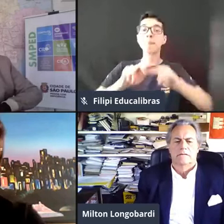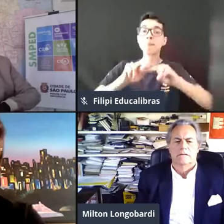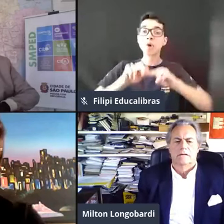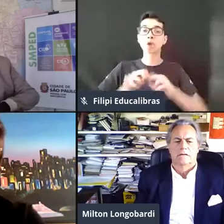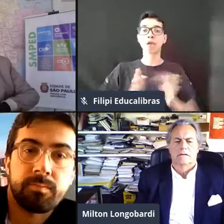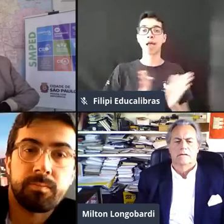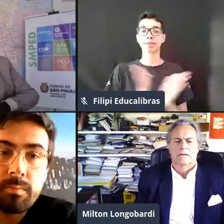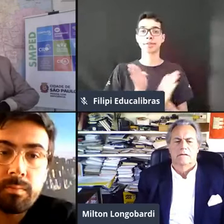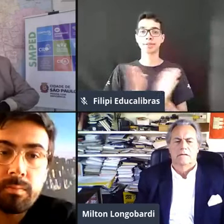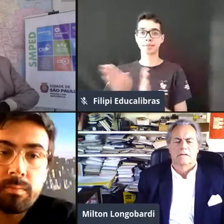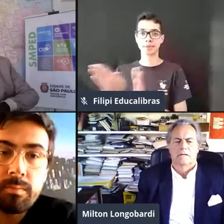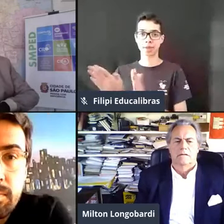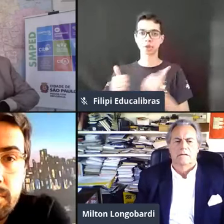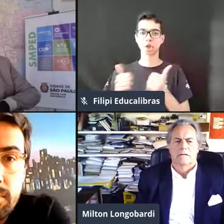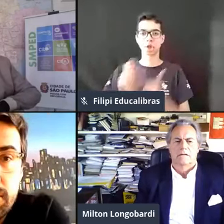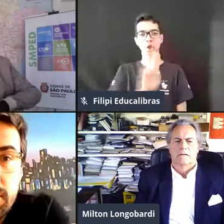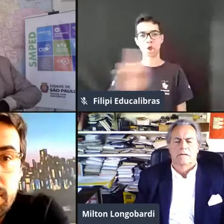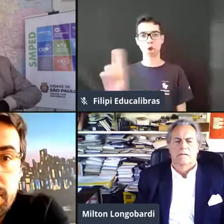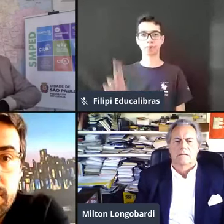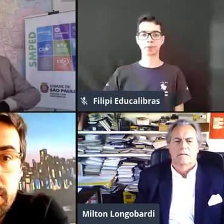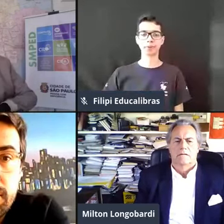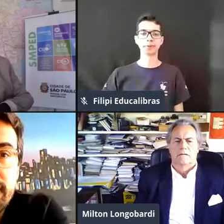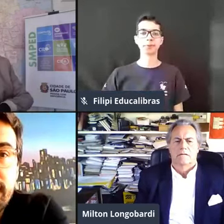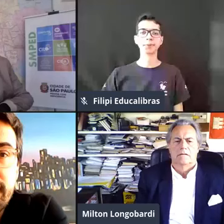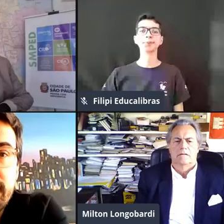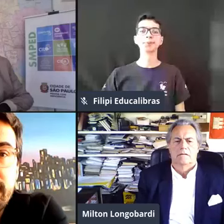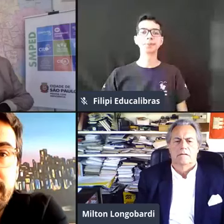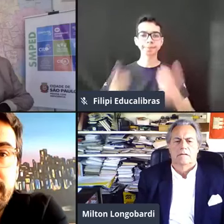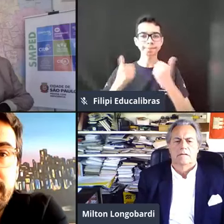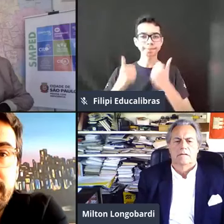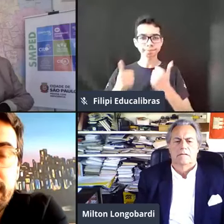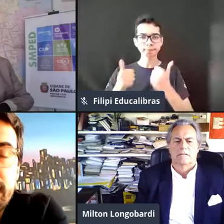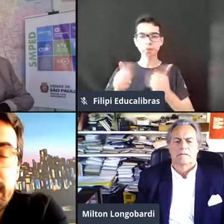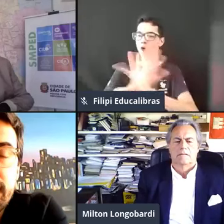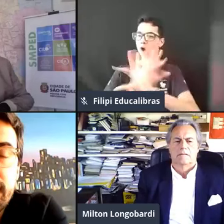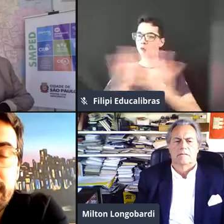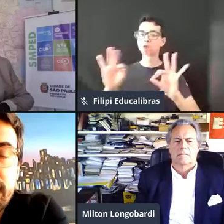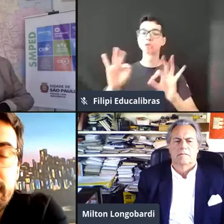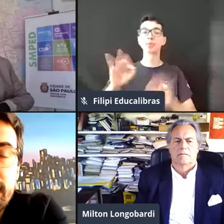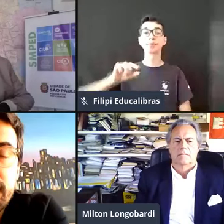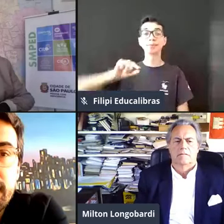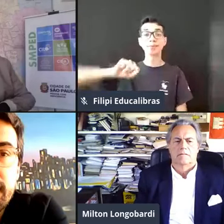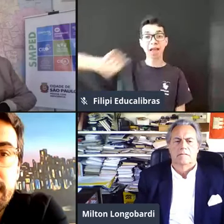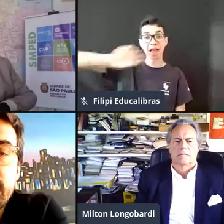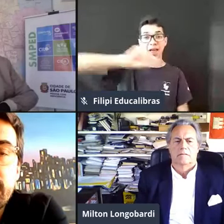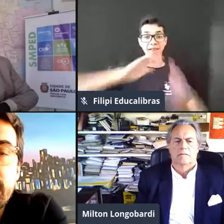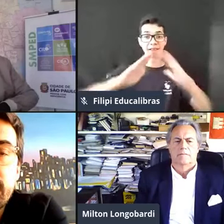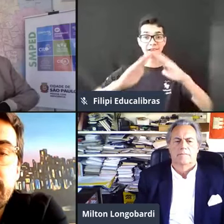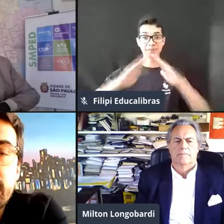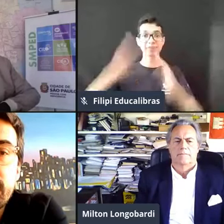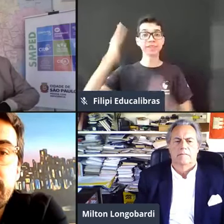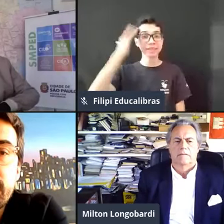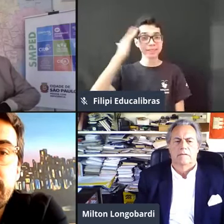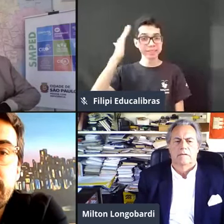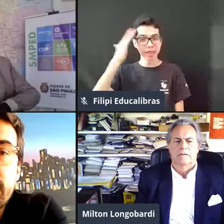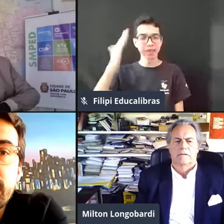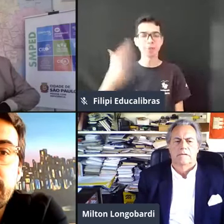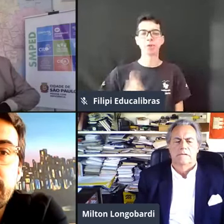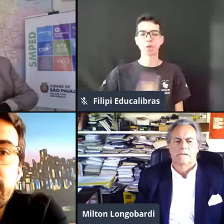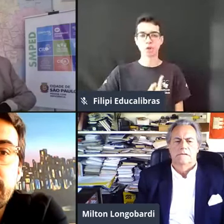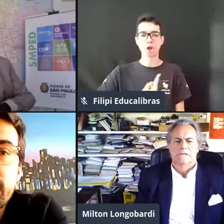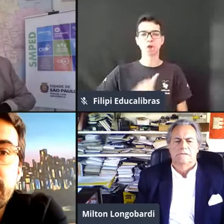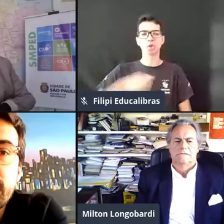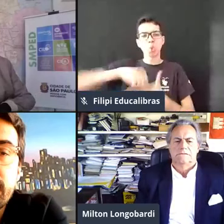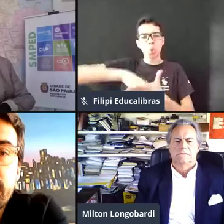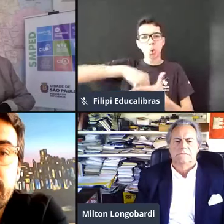em casa, que sabe as dificuldades, os perrengues que a gente passa no dia a dia, principalmente as pessoas mais carentes,